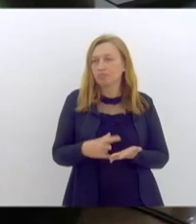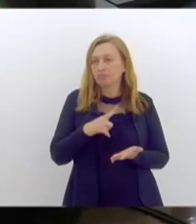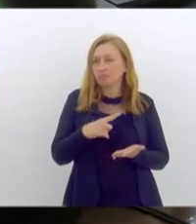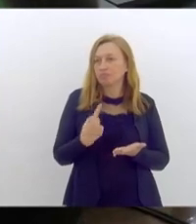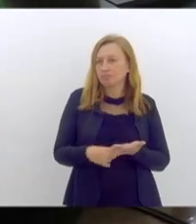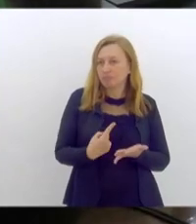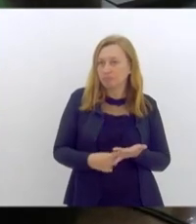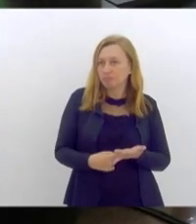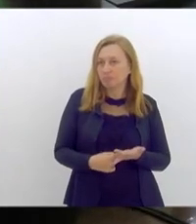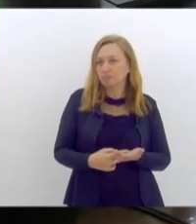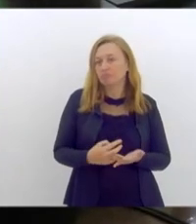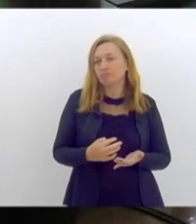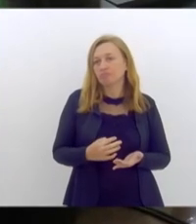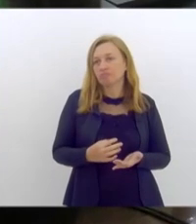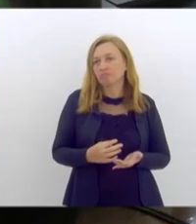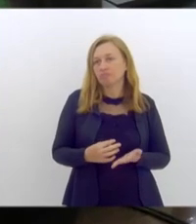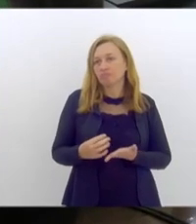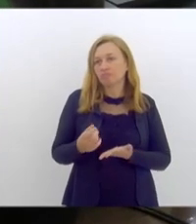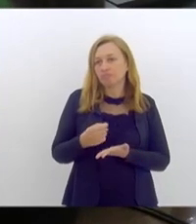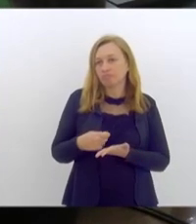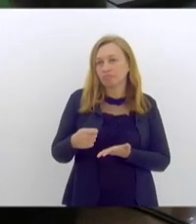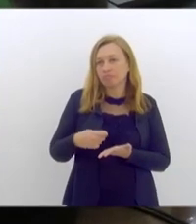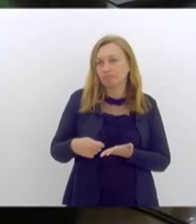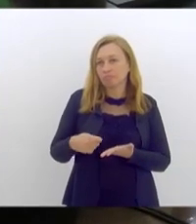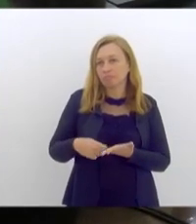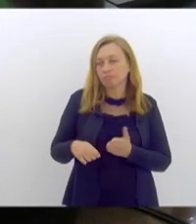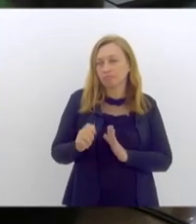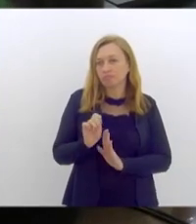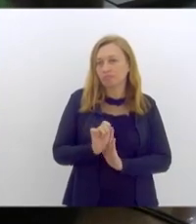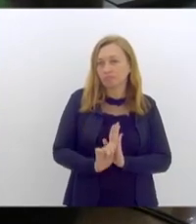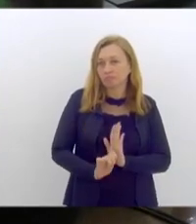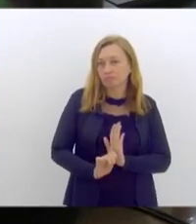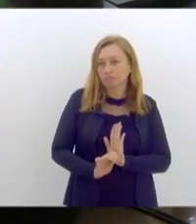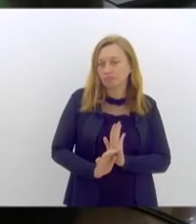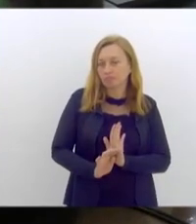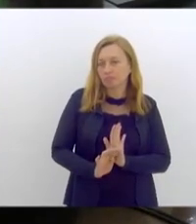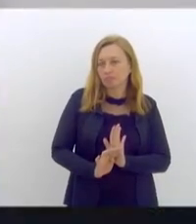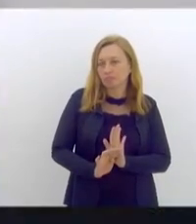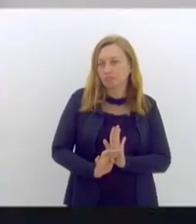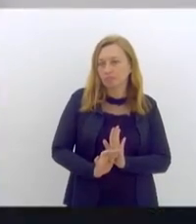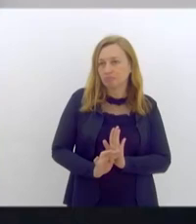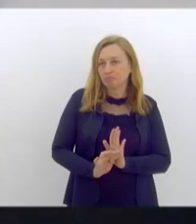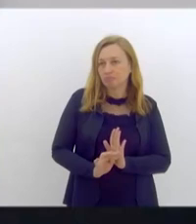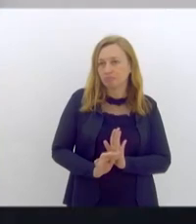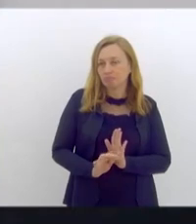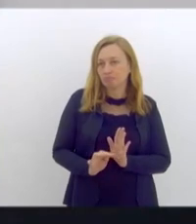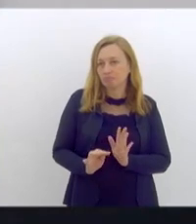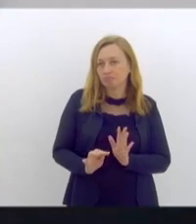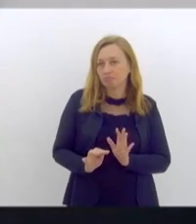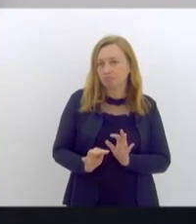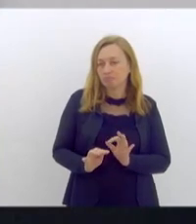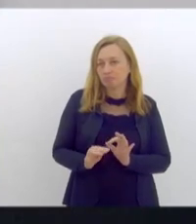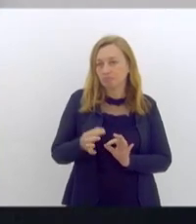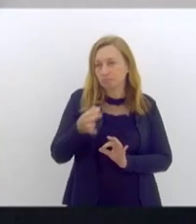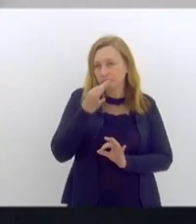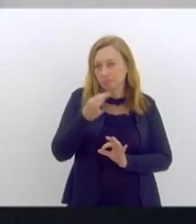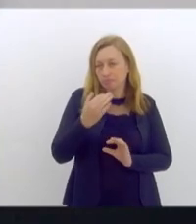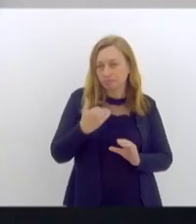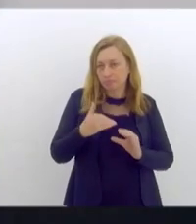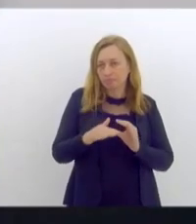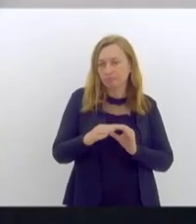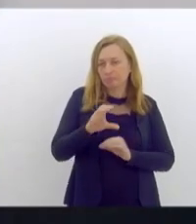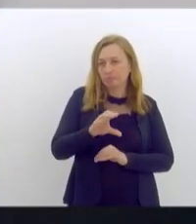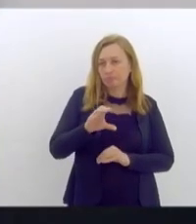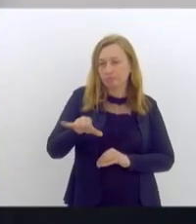acordo a redatora do texto não tem o que discutir vai como sugestão para sua